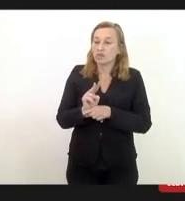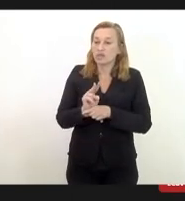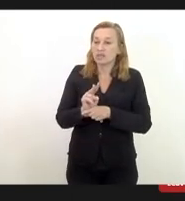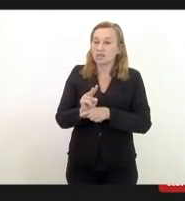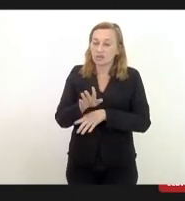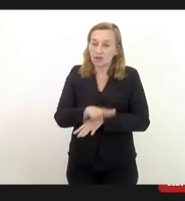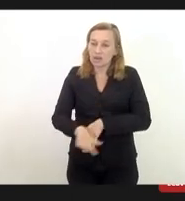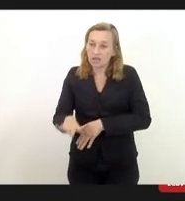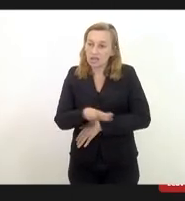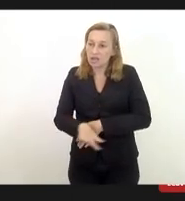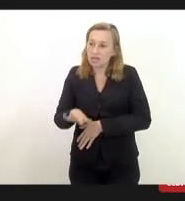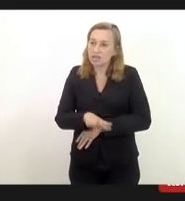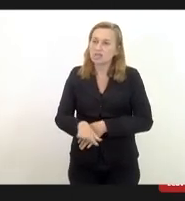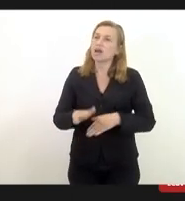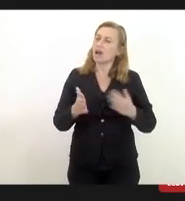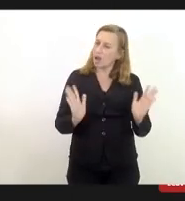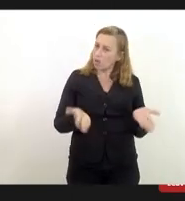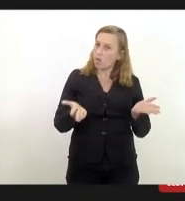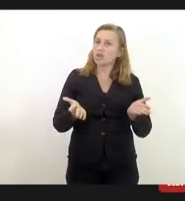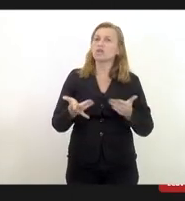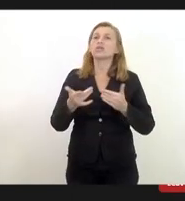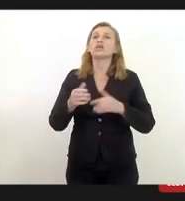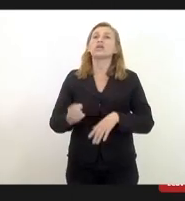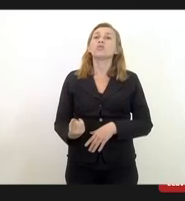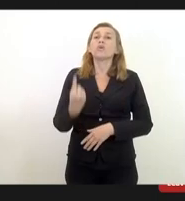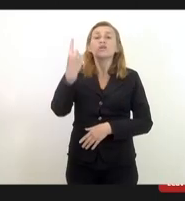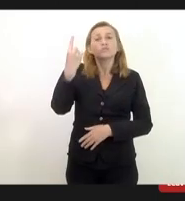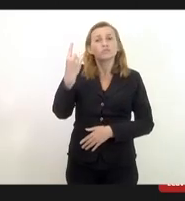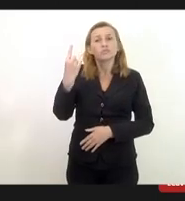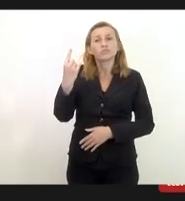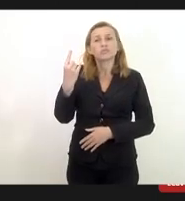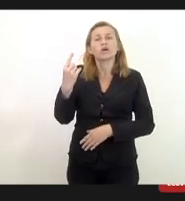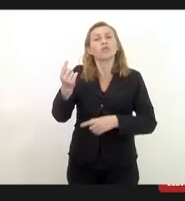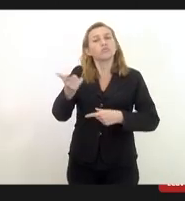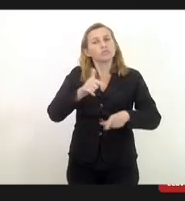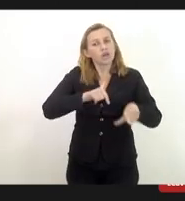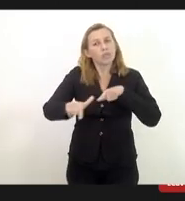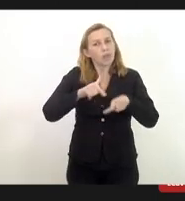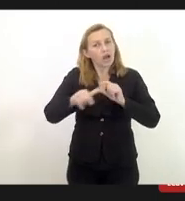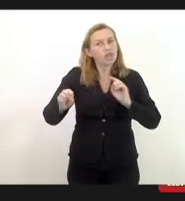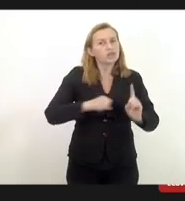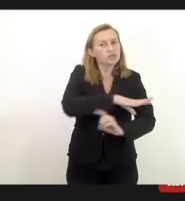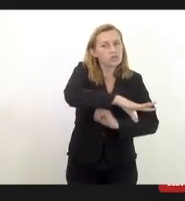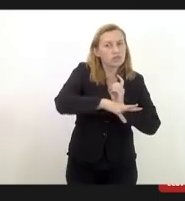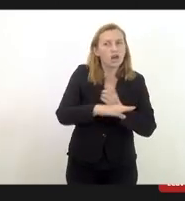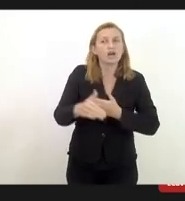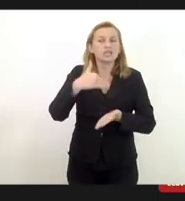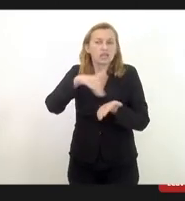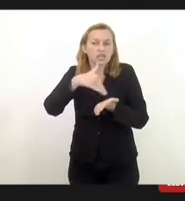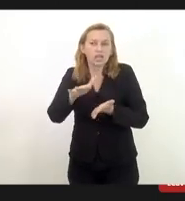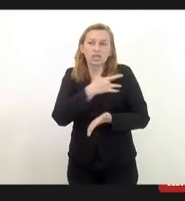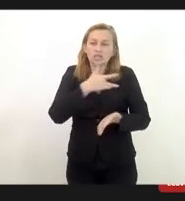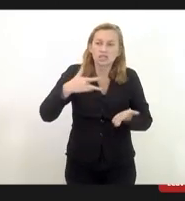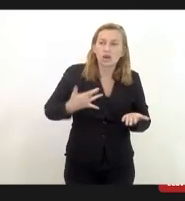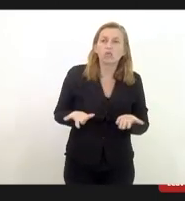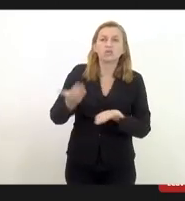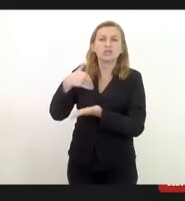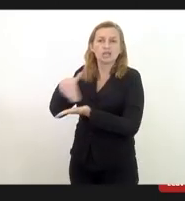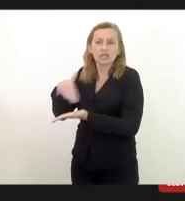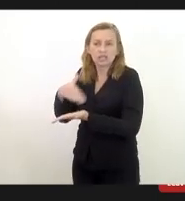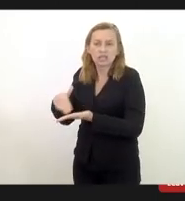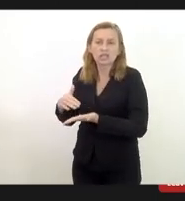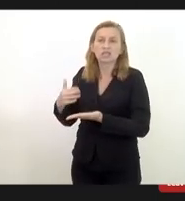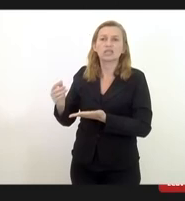que trabalha, é um trabalho social, é uma parceria, Secretaria de Saúde, Secretaria